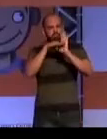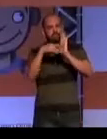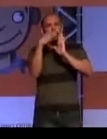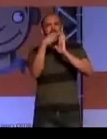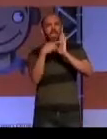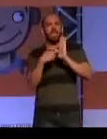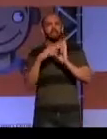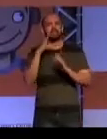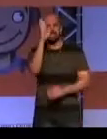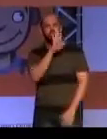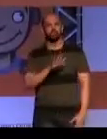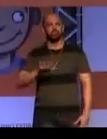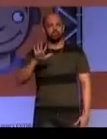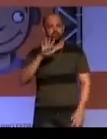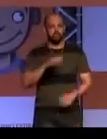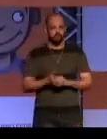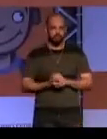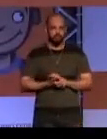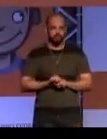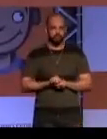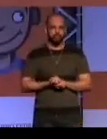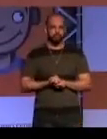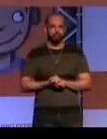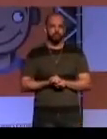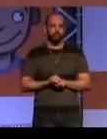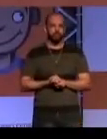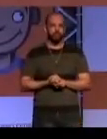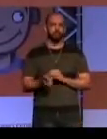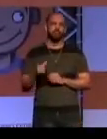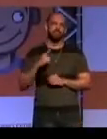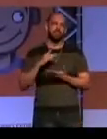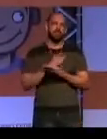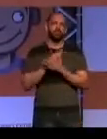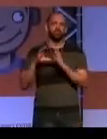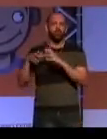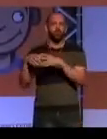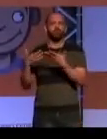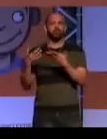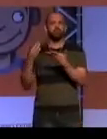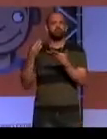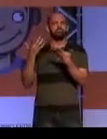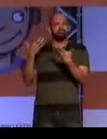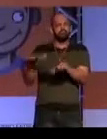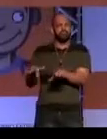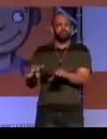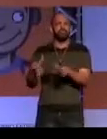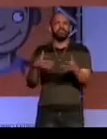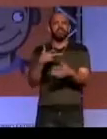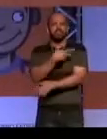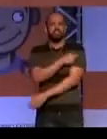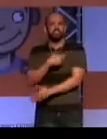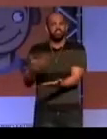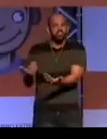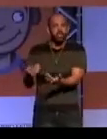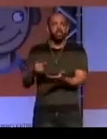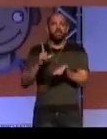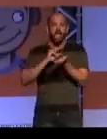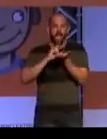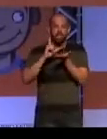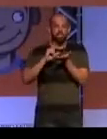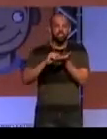Programa Nacional. Tá? E tem ainda grupos anti-vacina, natureza religiosa, artigos